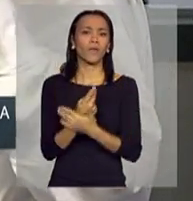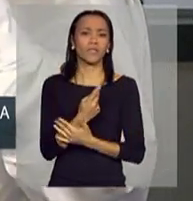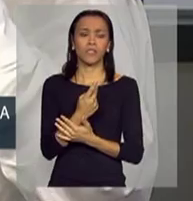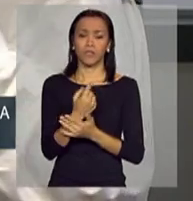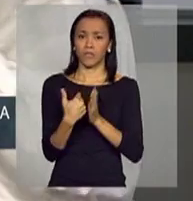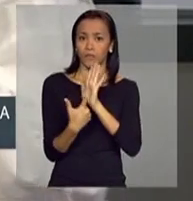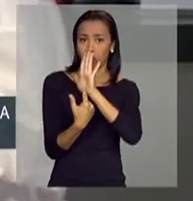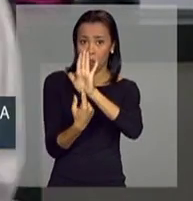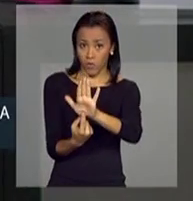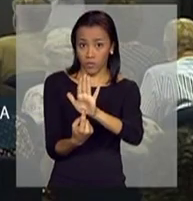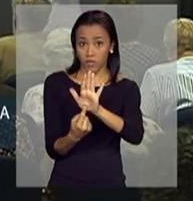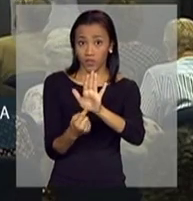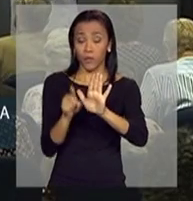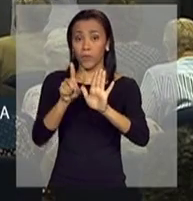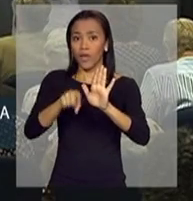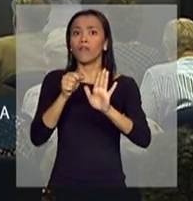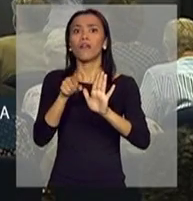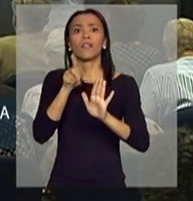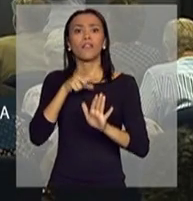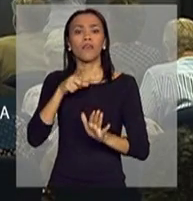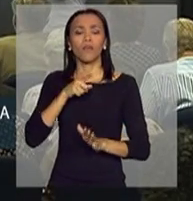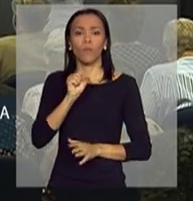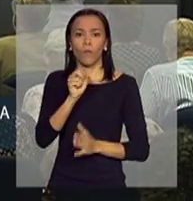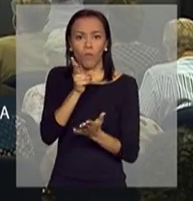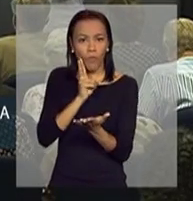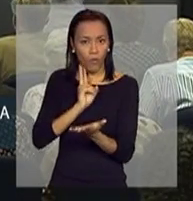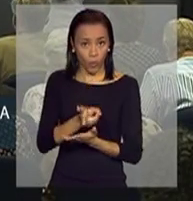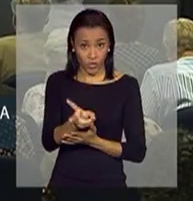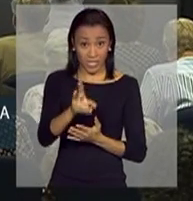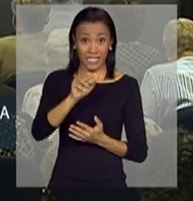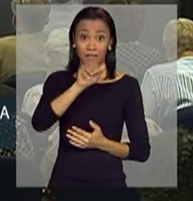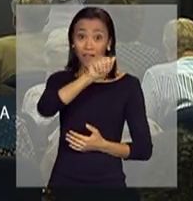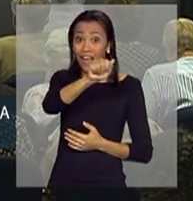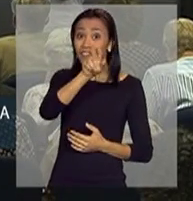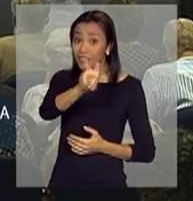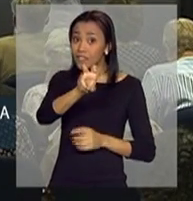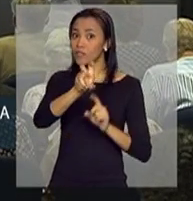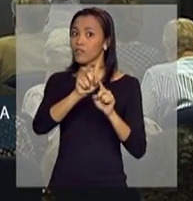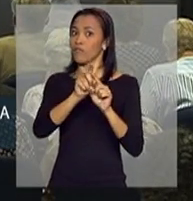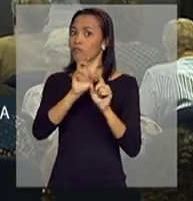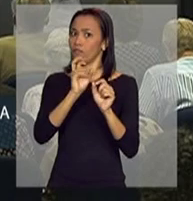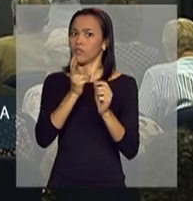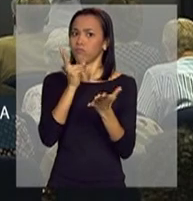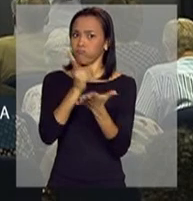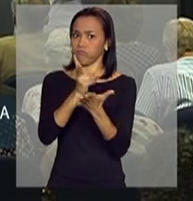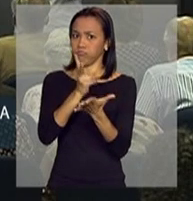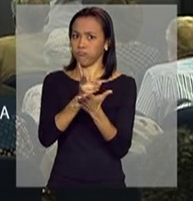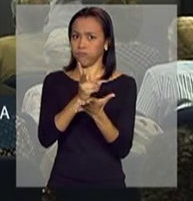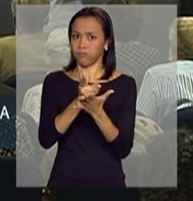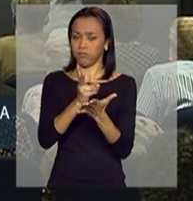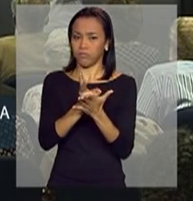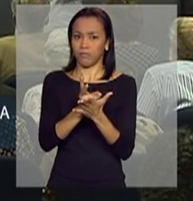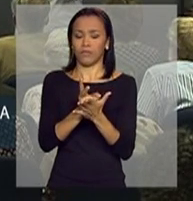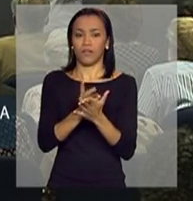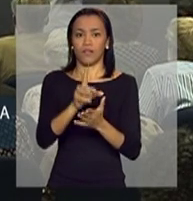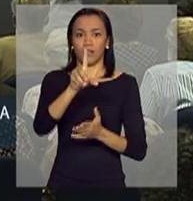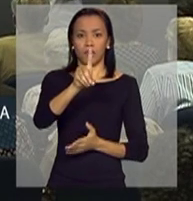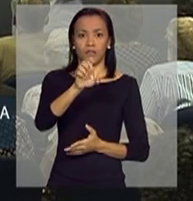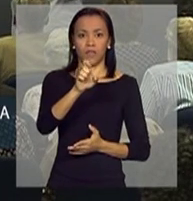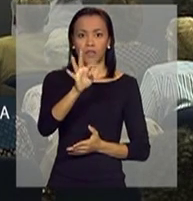aqui é o fato de que é uma continuidade. Se o AI-5 fosse determinante, ele teria...